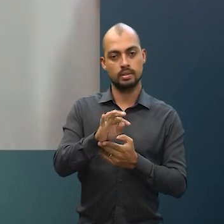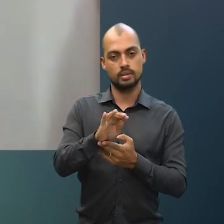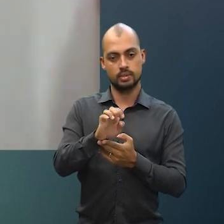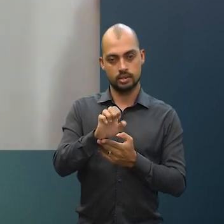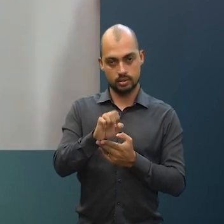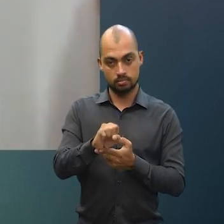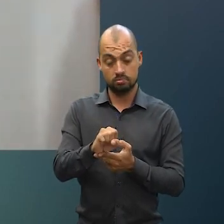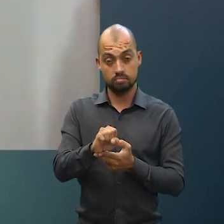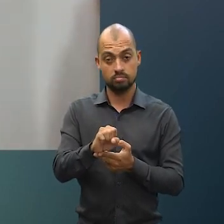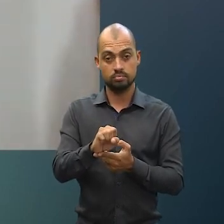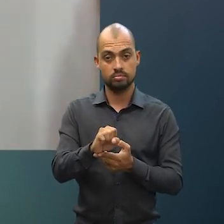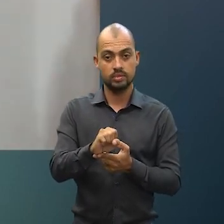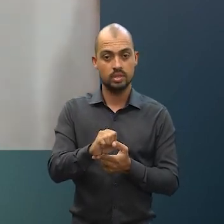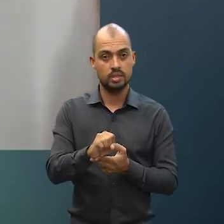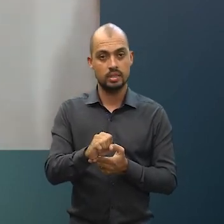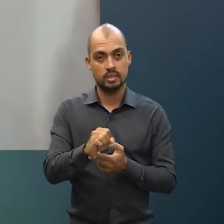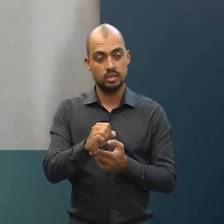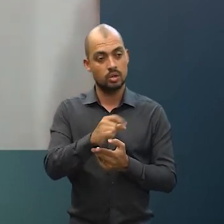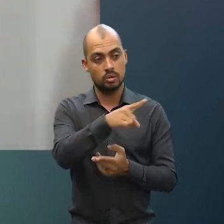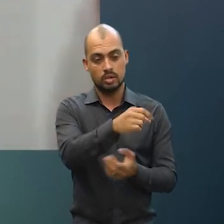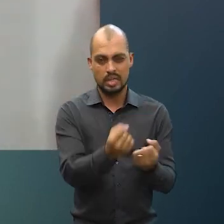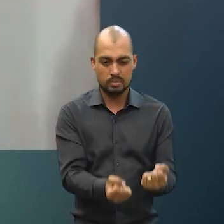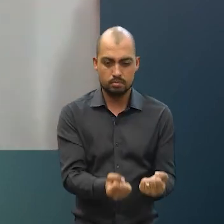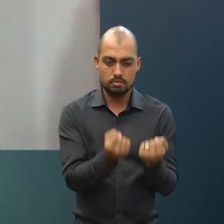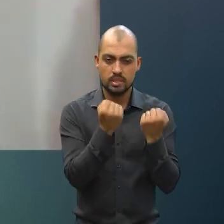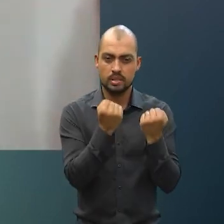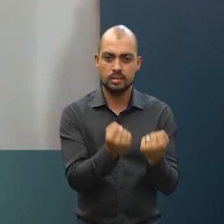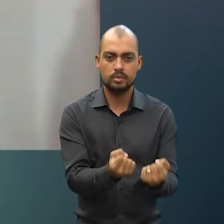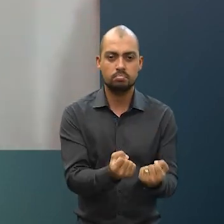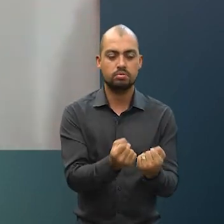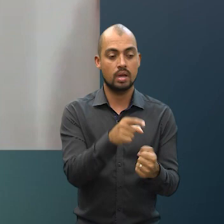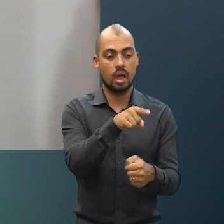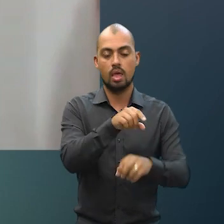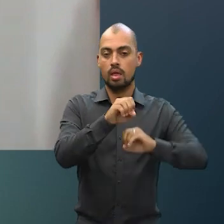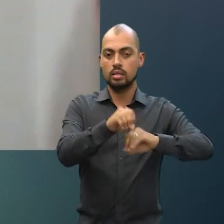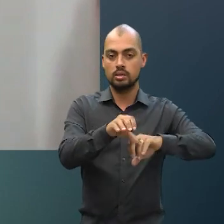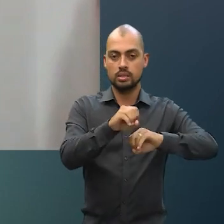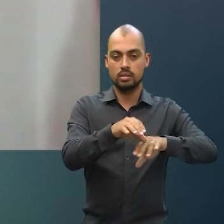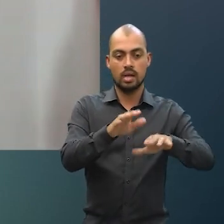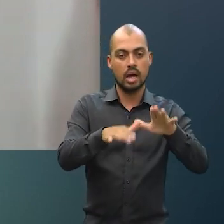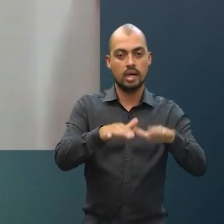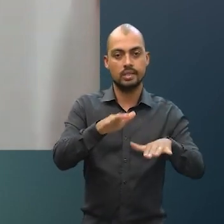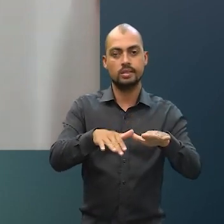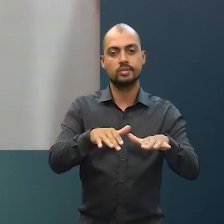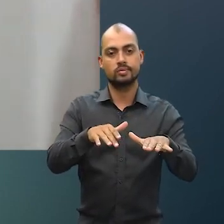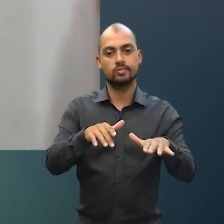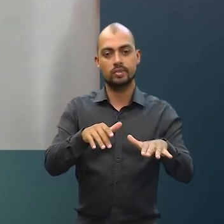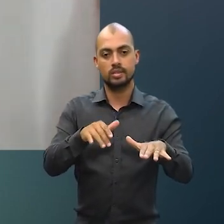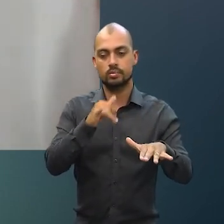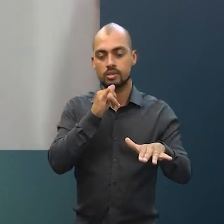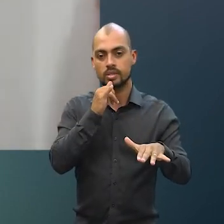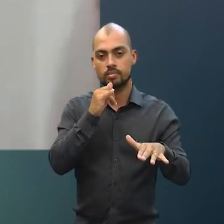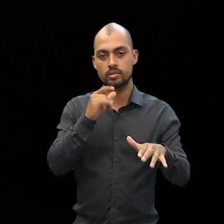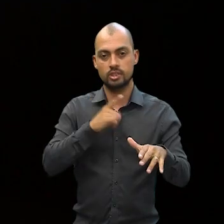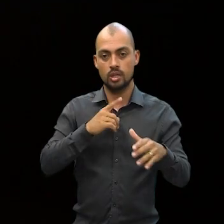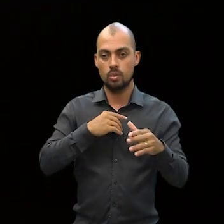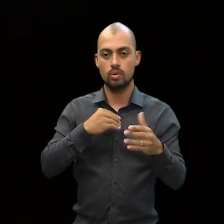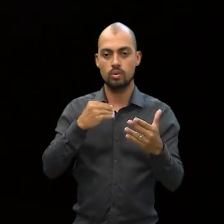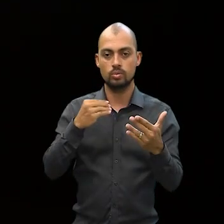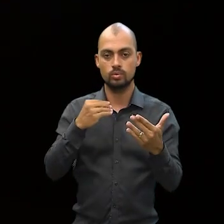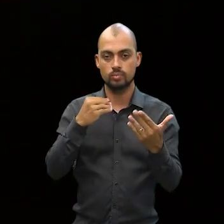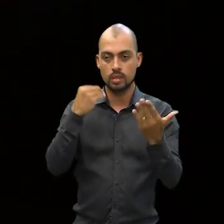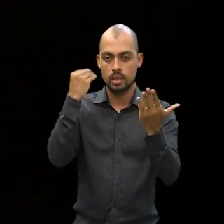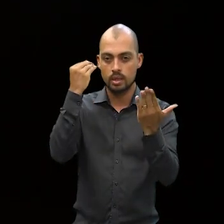você comentou. Então, muita gente ali, às vezes estava passando por um processo, um tratamento que até envolvia